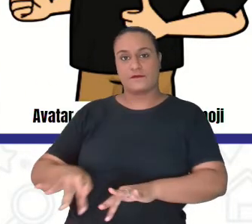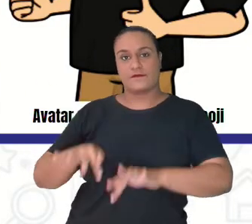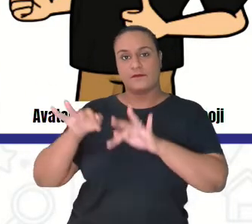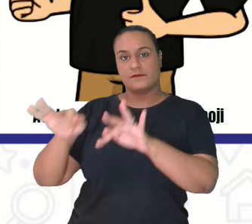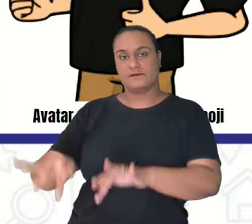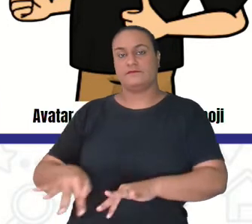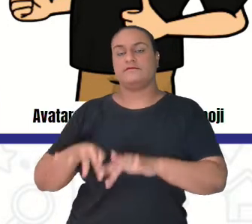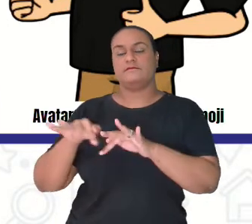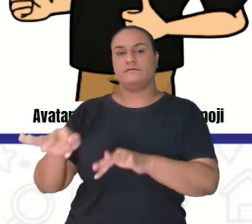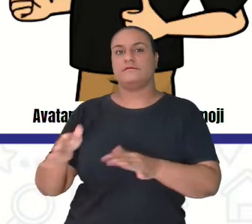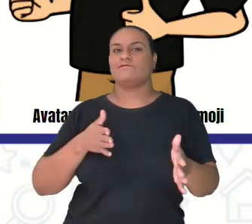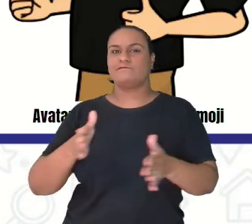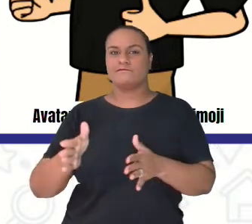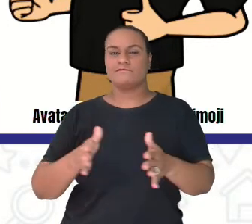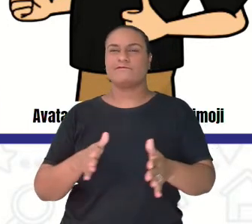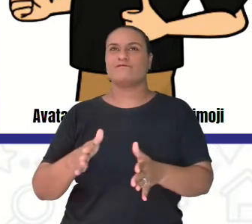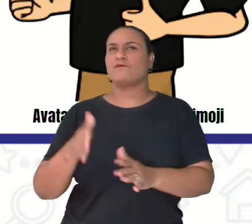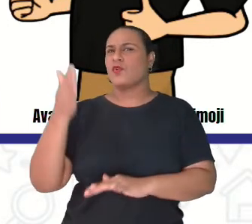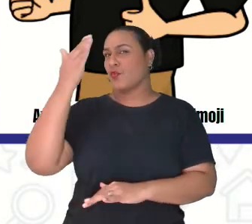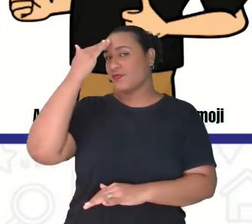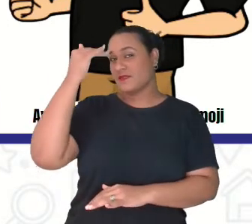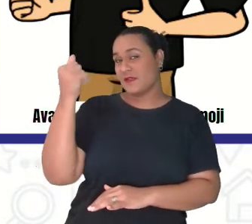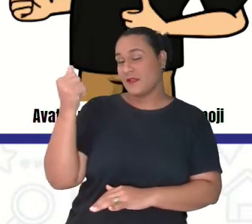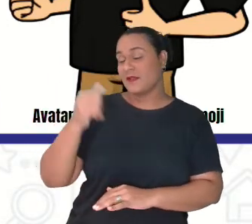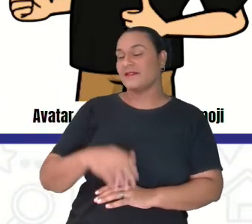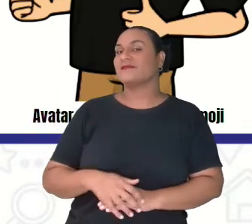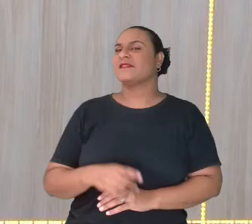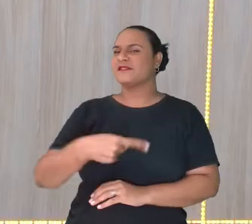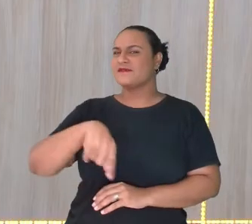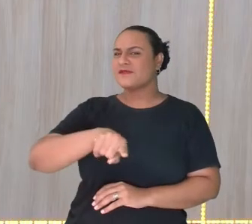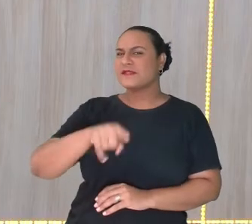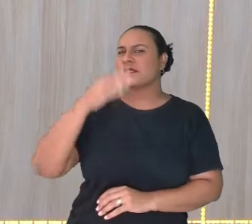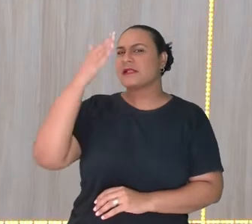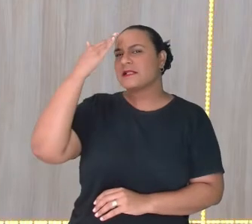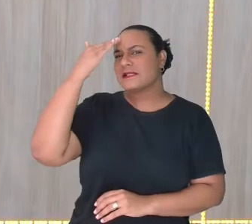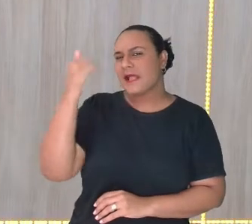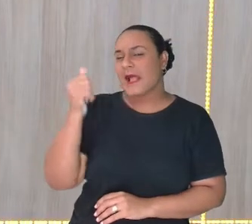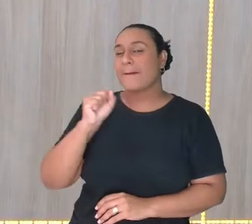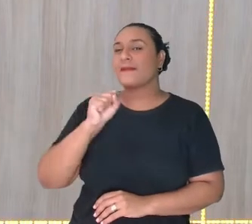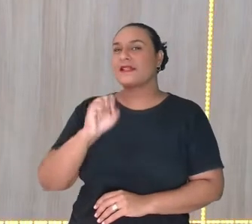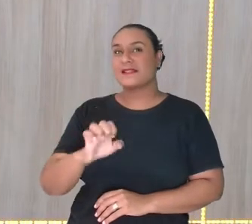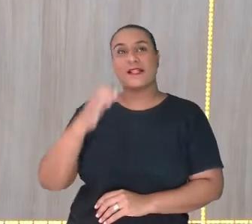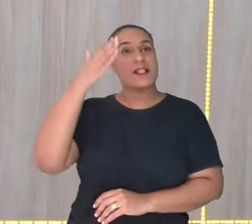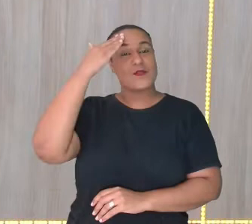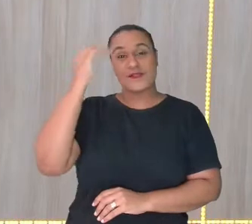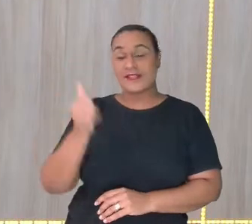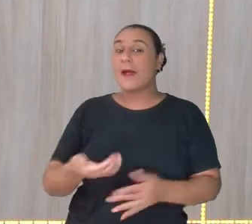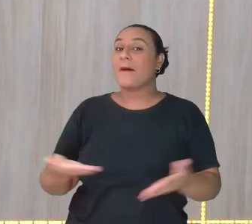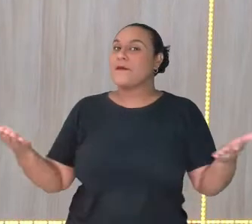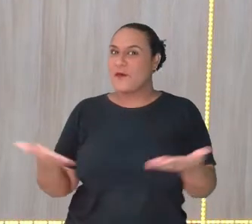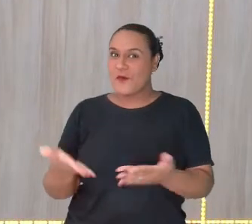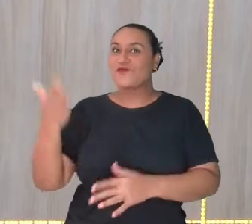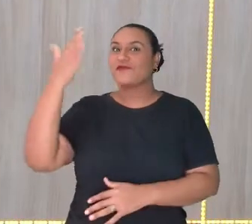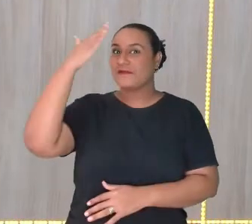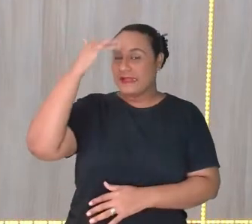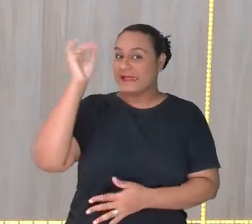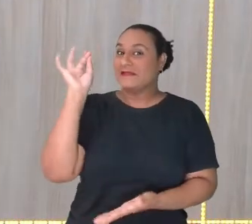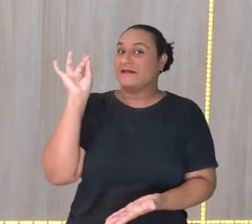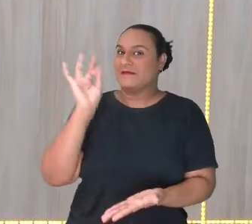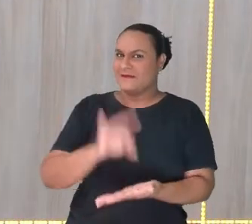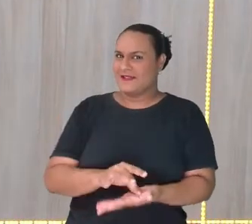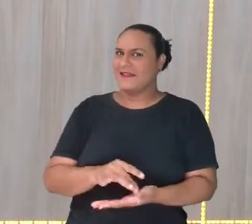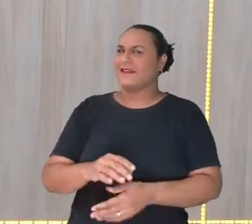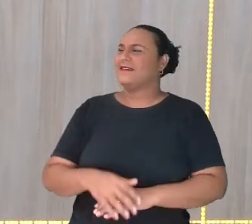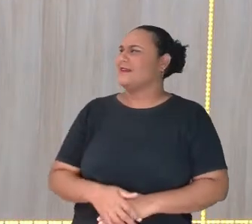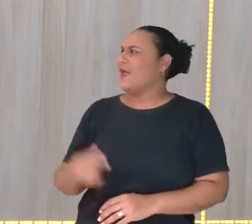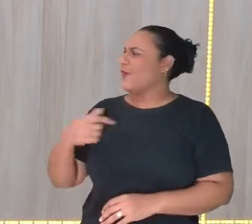feudalismo e não sei se vocês sabem, mas se não sabem, hoje saberão, né? Eu estou